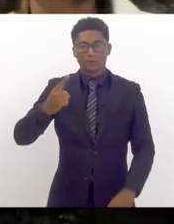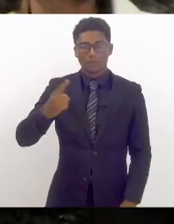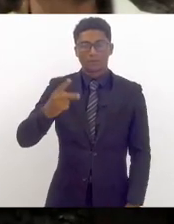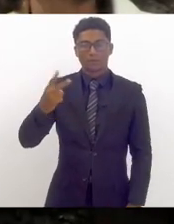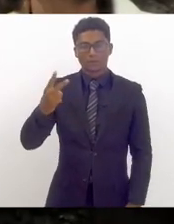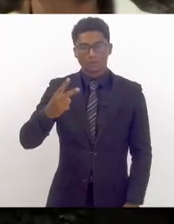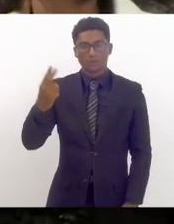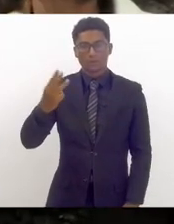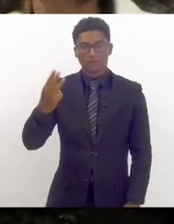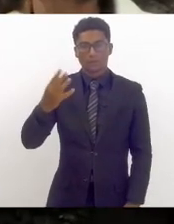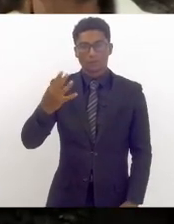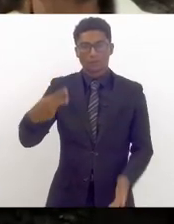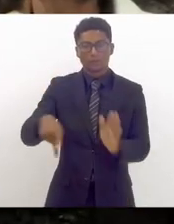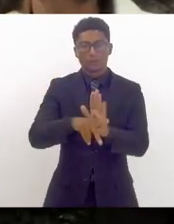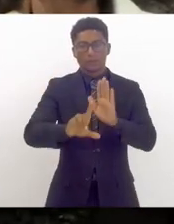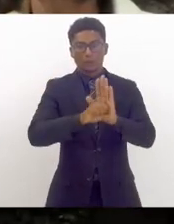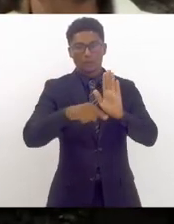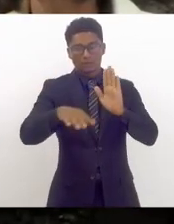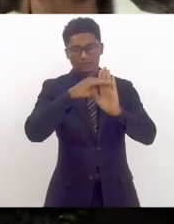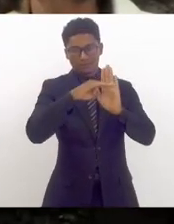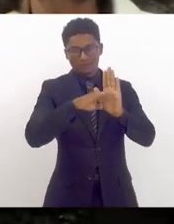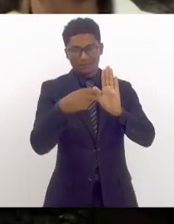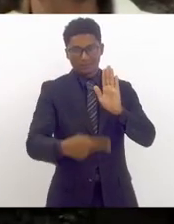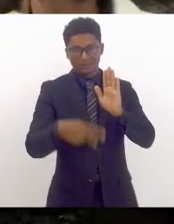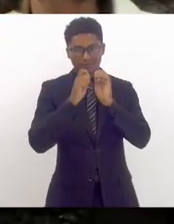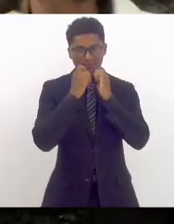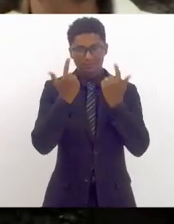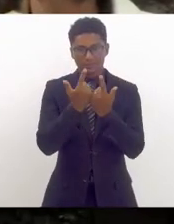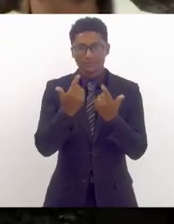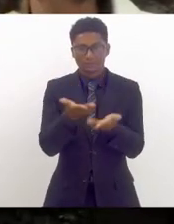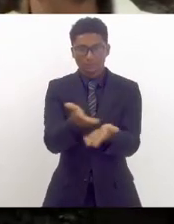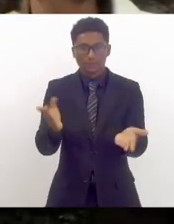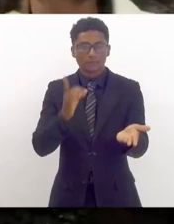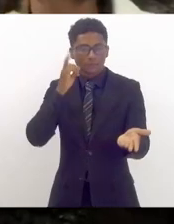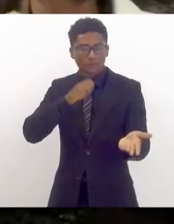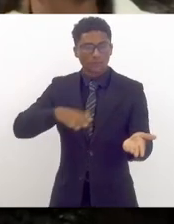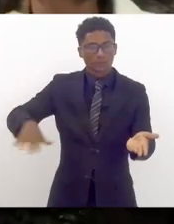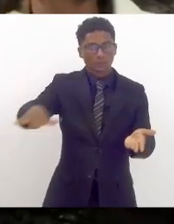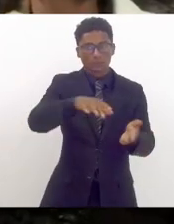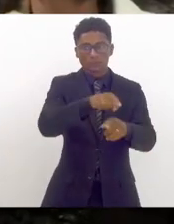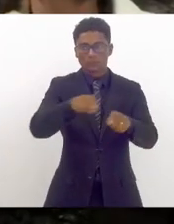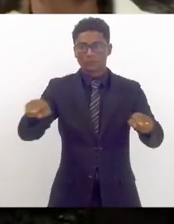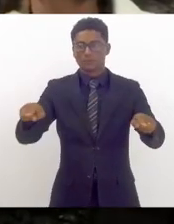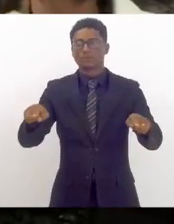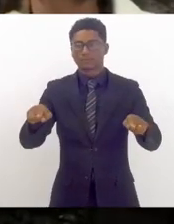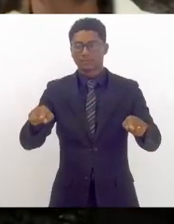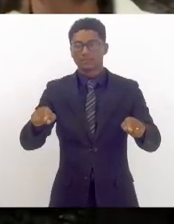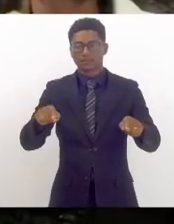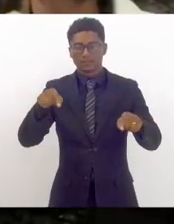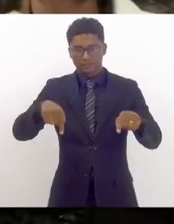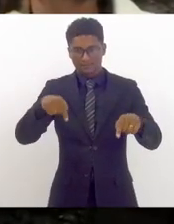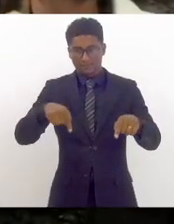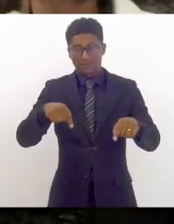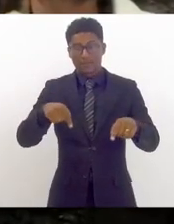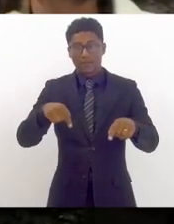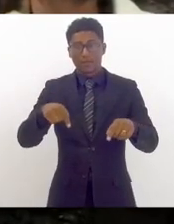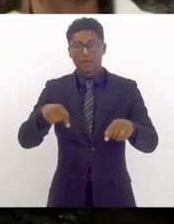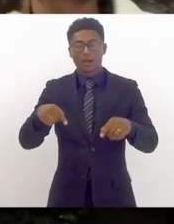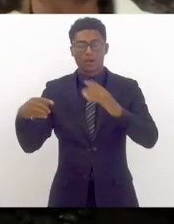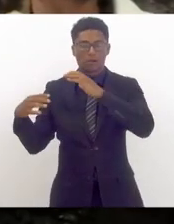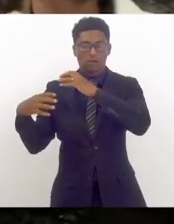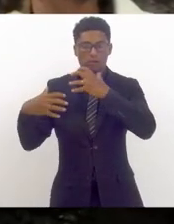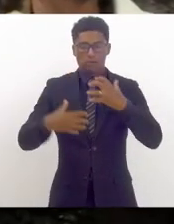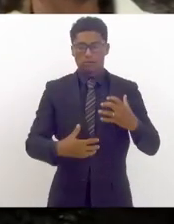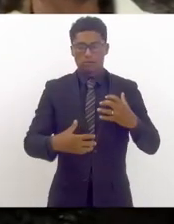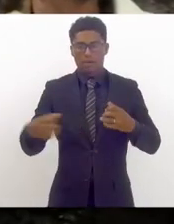Regimento Interno, os deputados e deputadas estaduais diplomados pelo Tribunal Regional Eleitoral assumiram seus mandatos